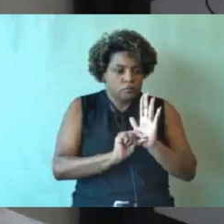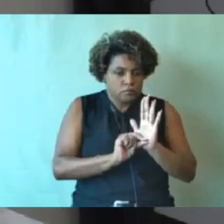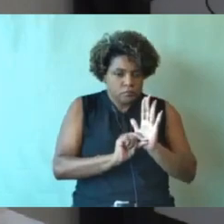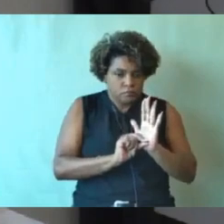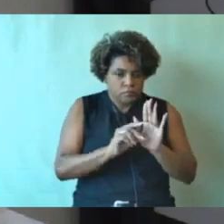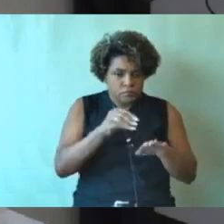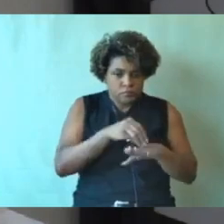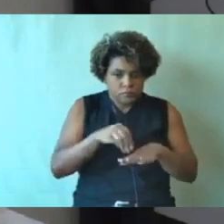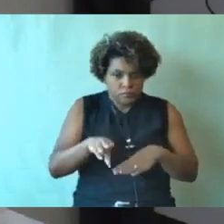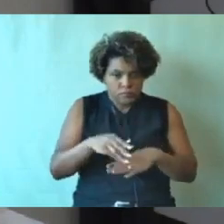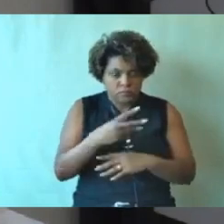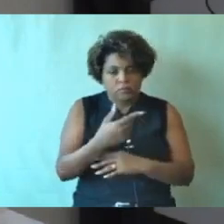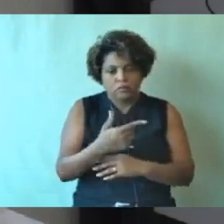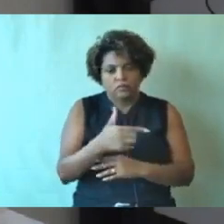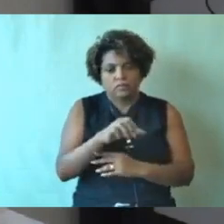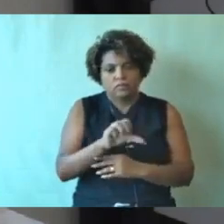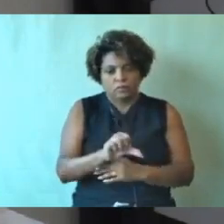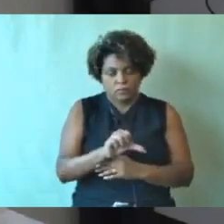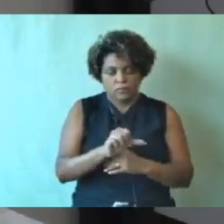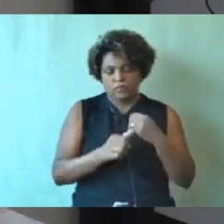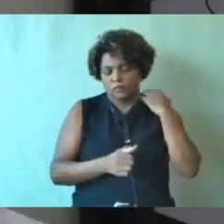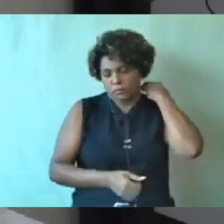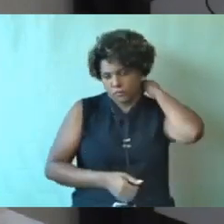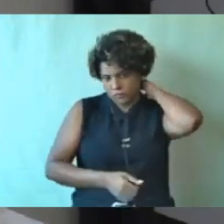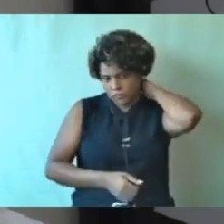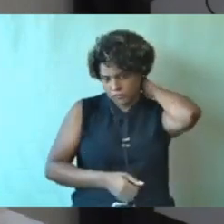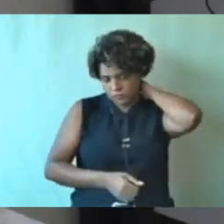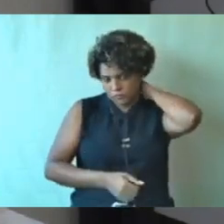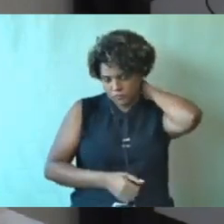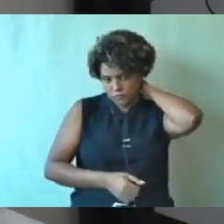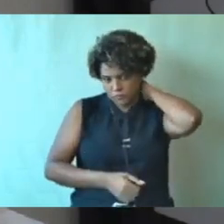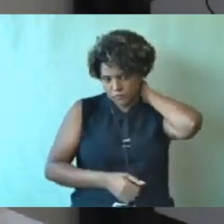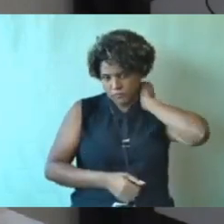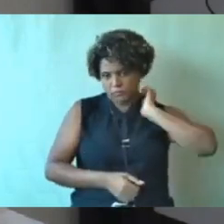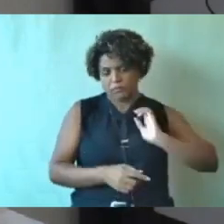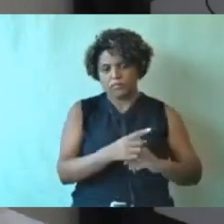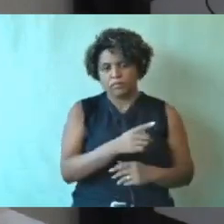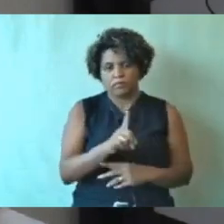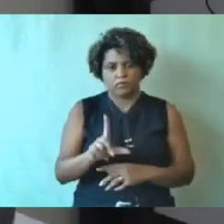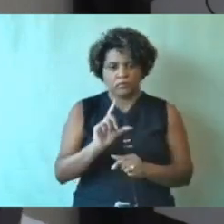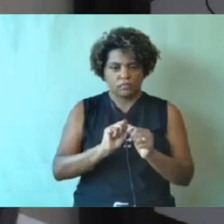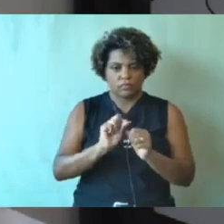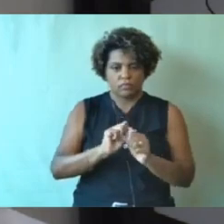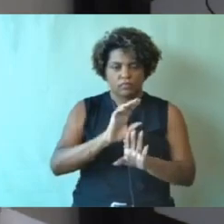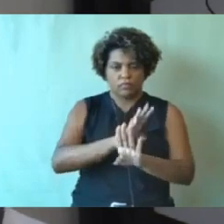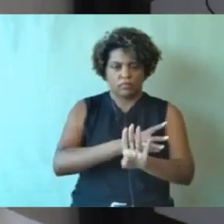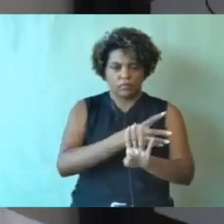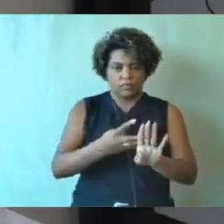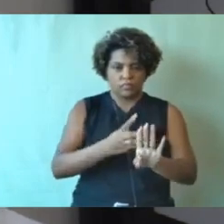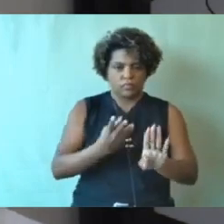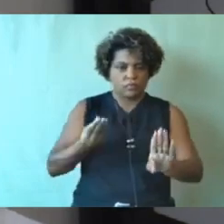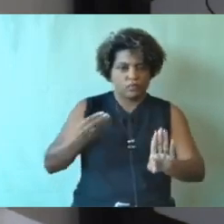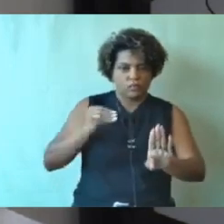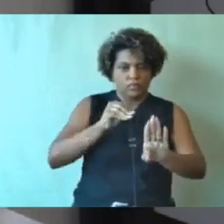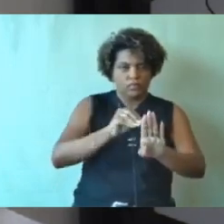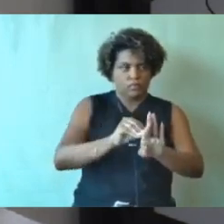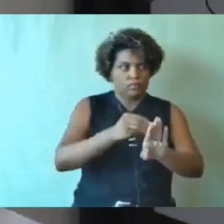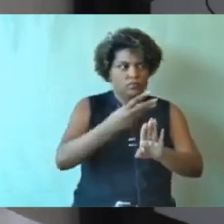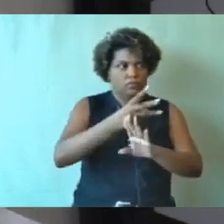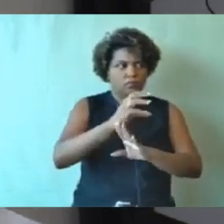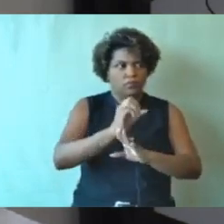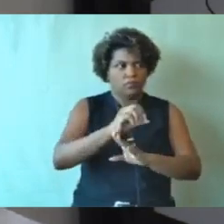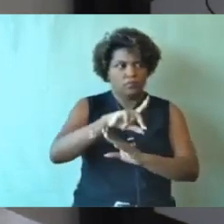por hipótese, ok? Vocês montam uma planilha que é o rateio dos 30 milhões e debitam esses valores das